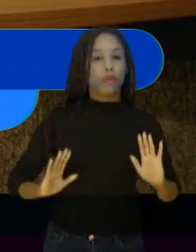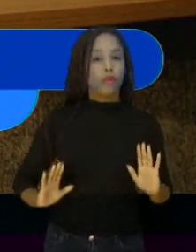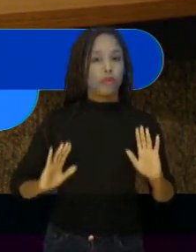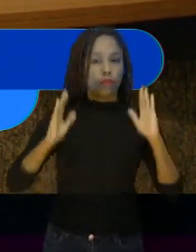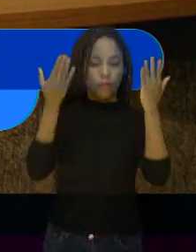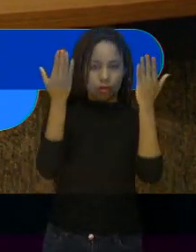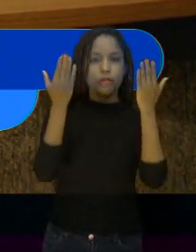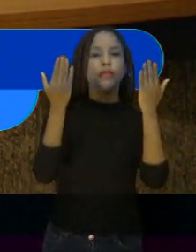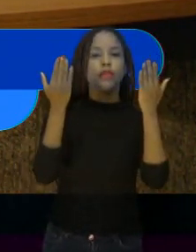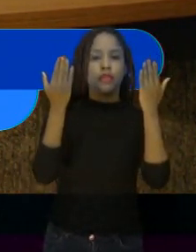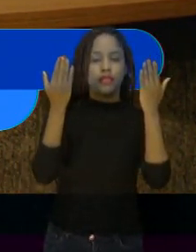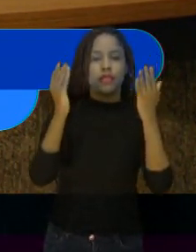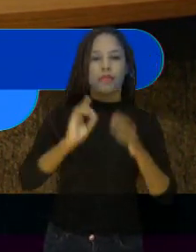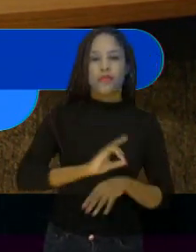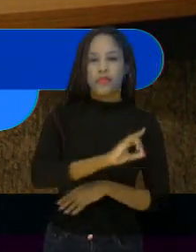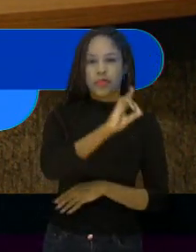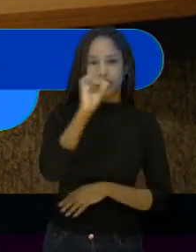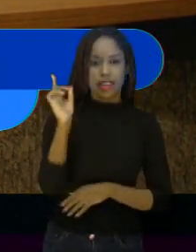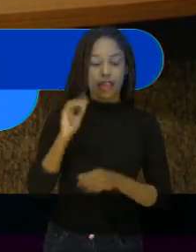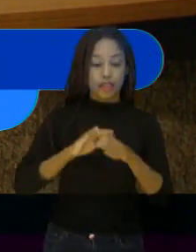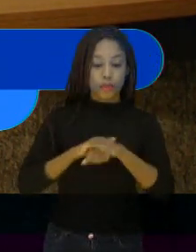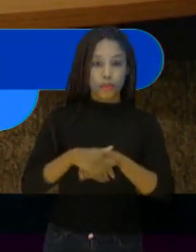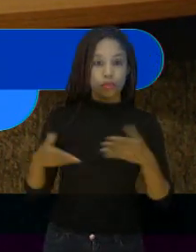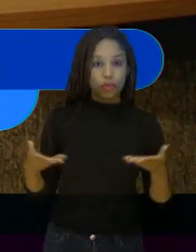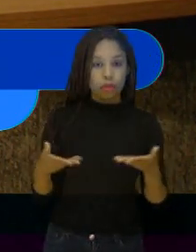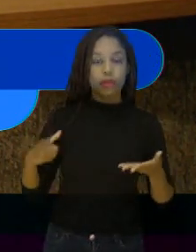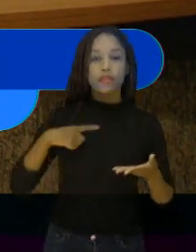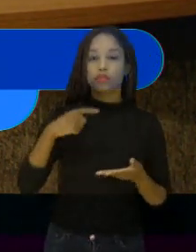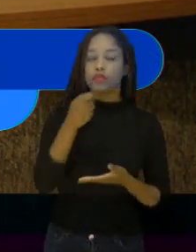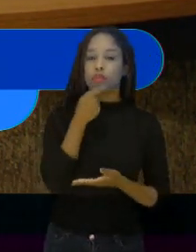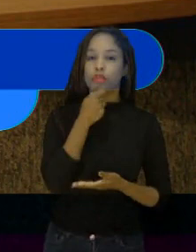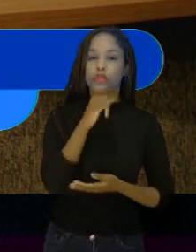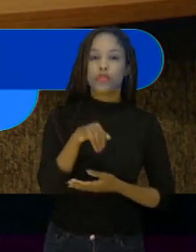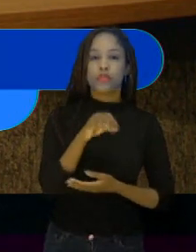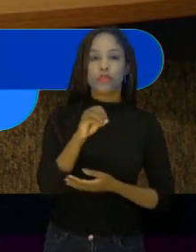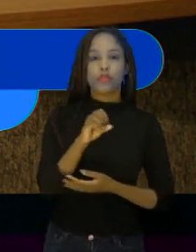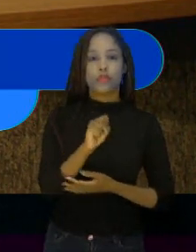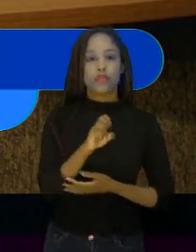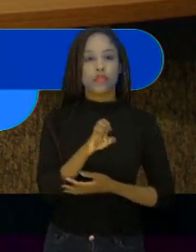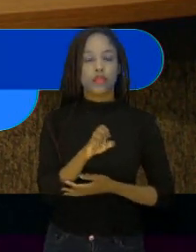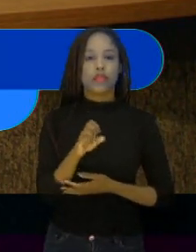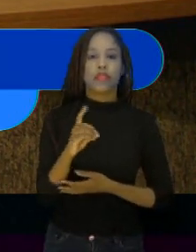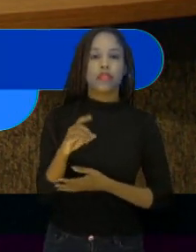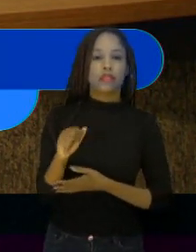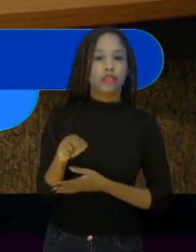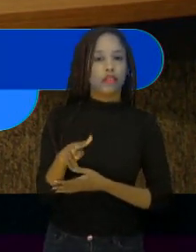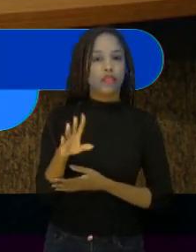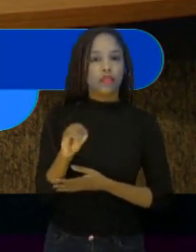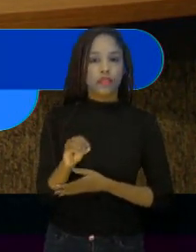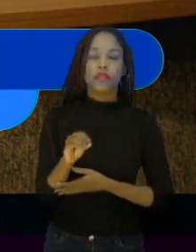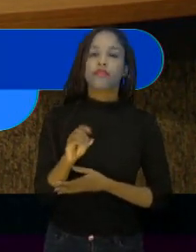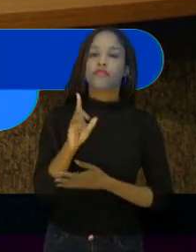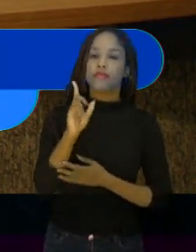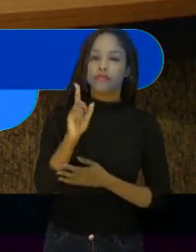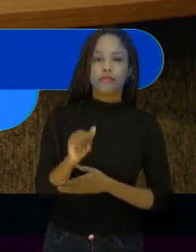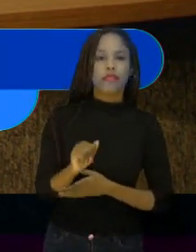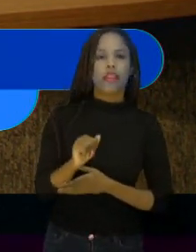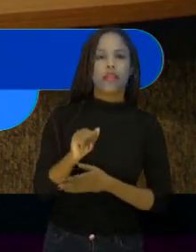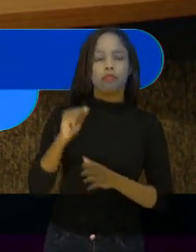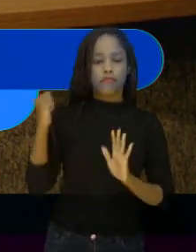comemorativa a esta data, tendo na noite de hoje o jornalista José Dalvo, um grande